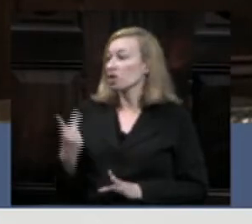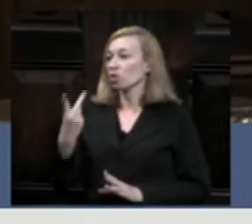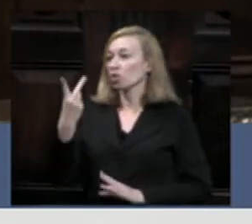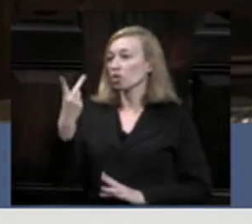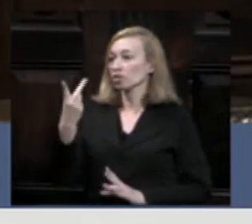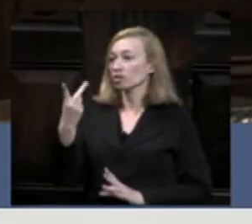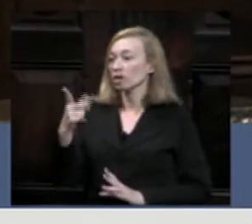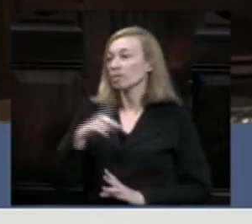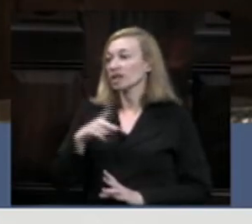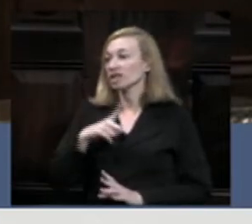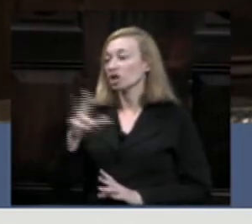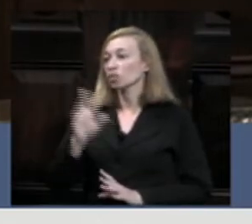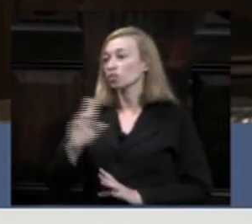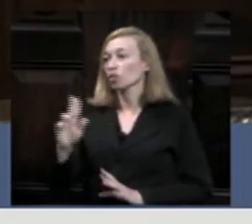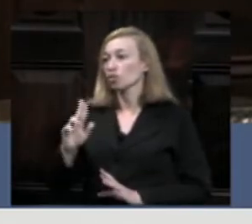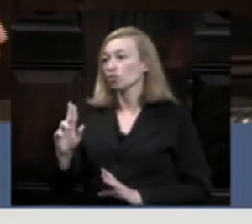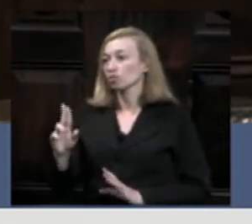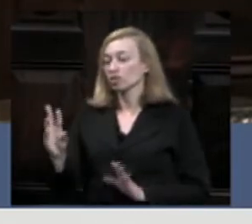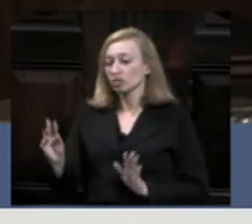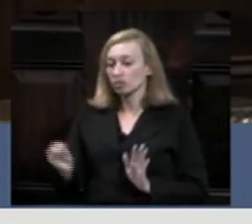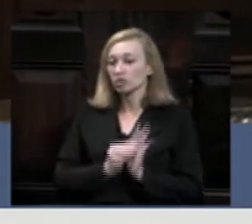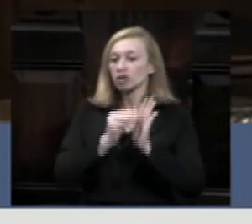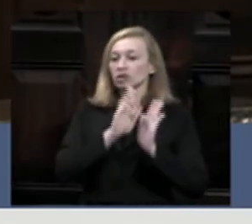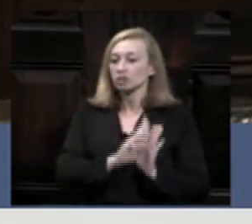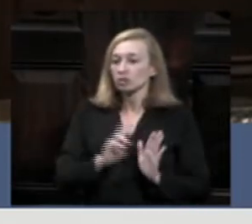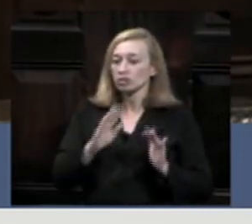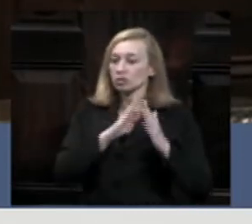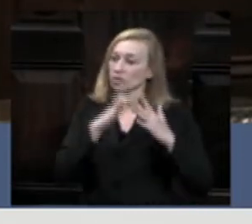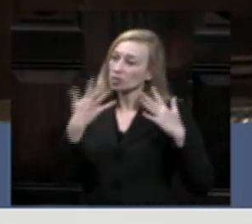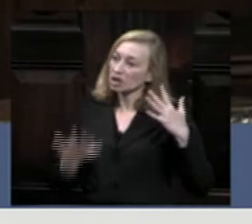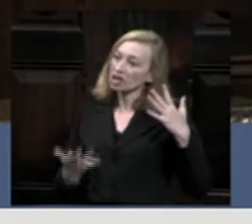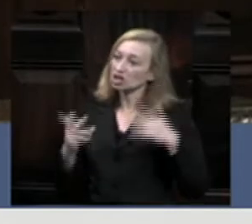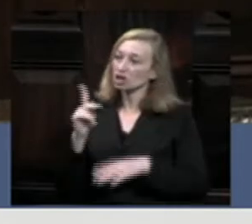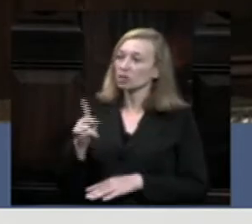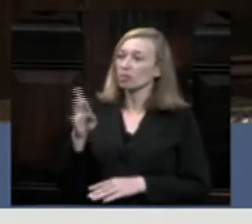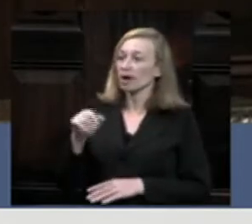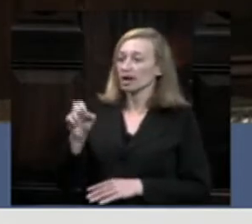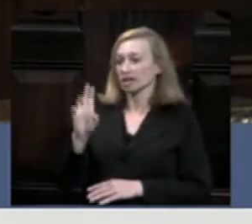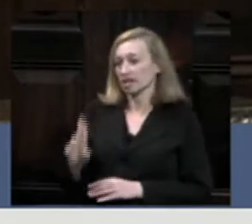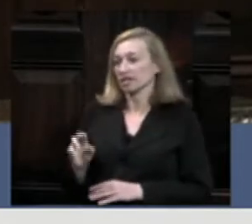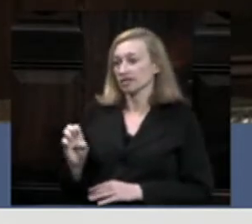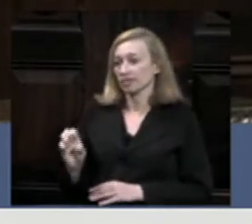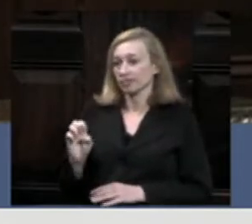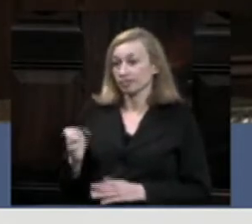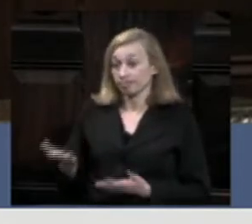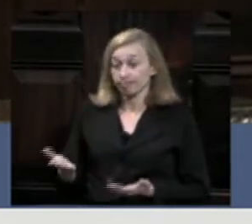altura de ter o seu nome consagrado, eternizado,